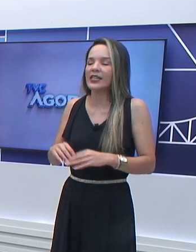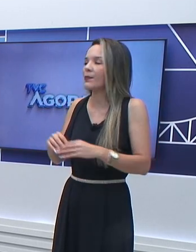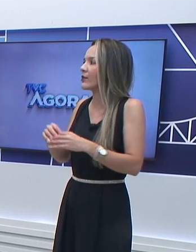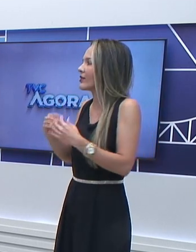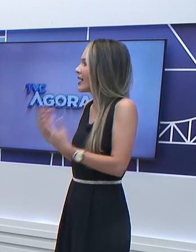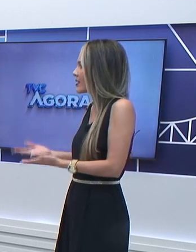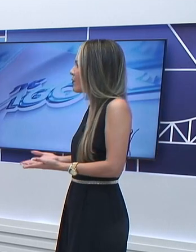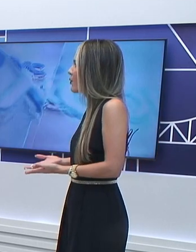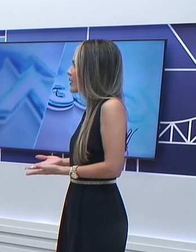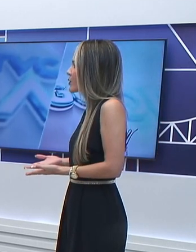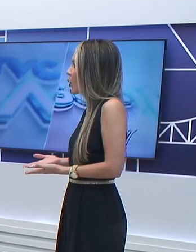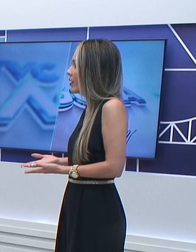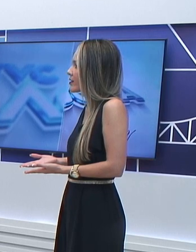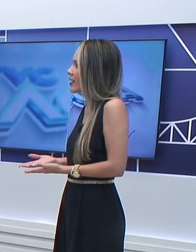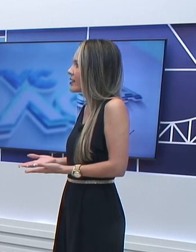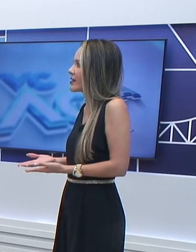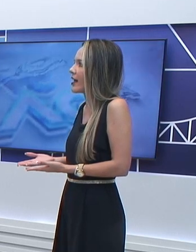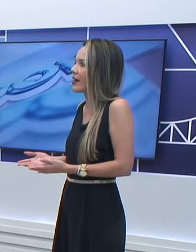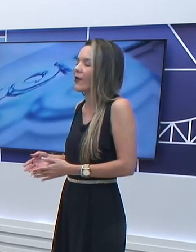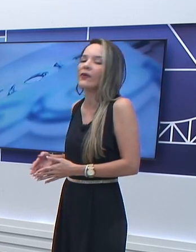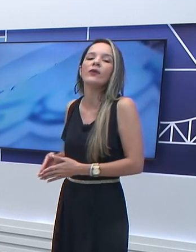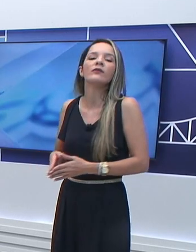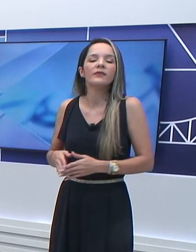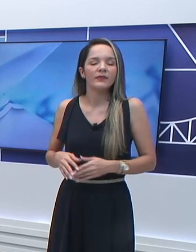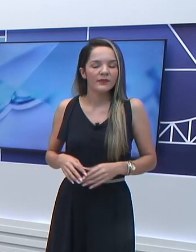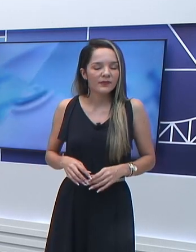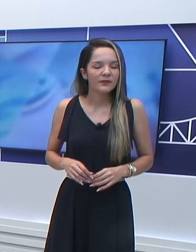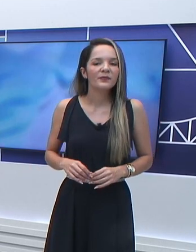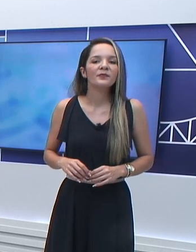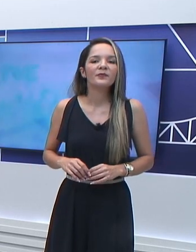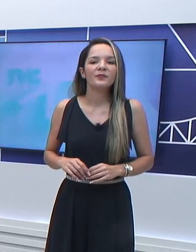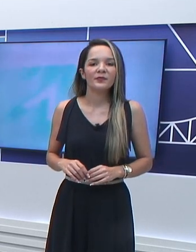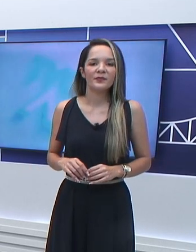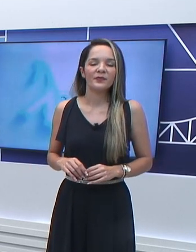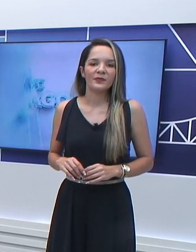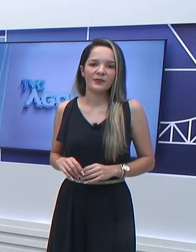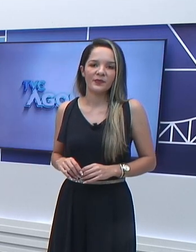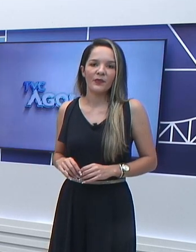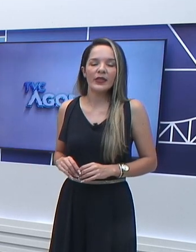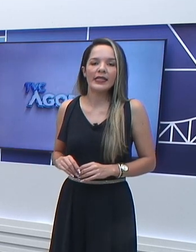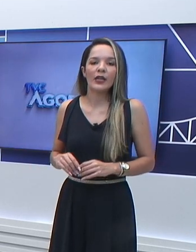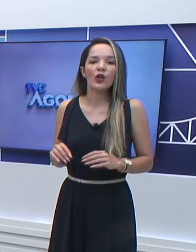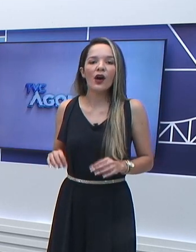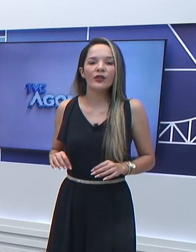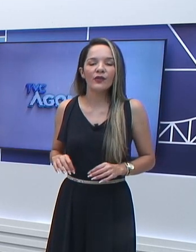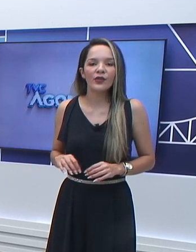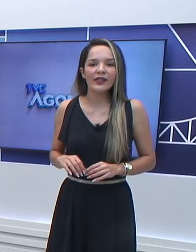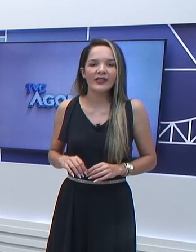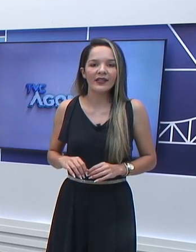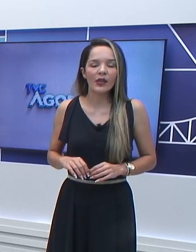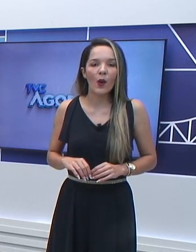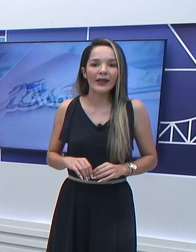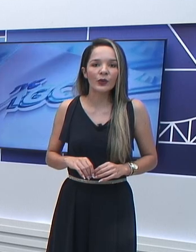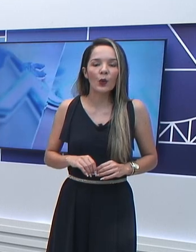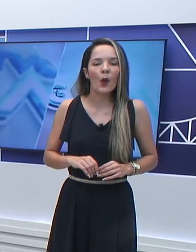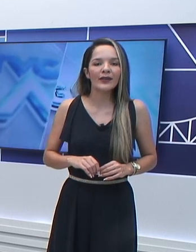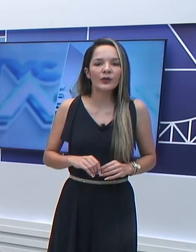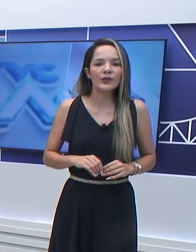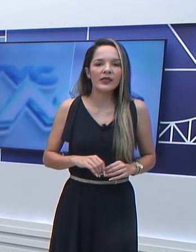gente a respeito das informações. Opa, né, pode, Israel? Opinar à vontade as matérias, as notícias. Pois é,